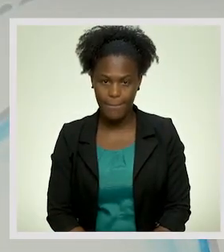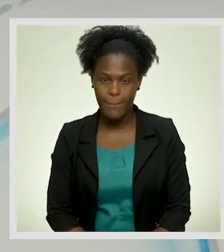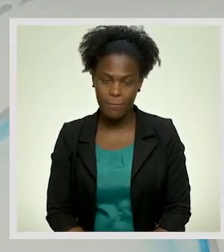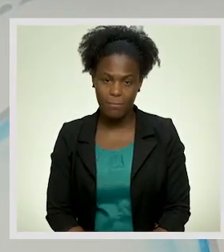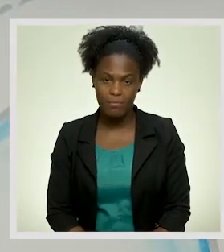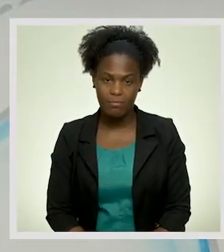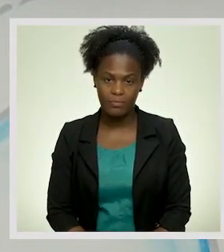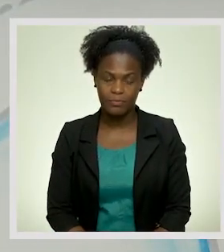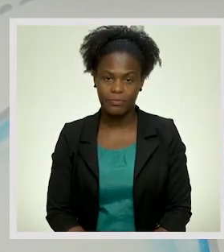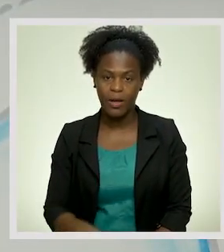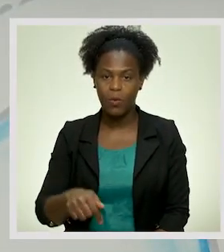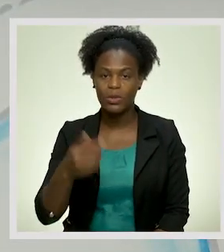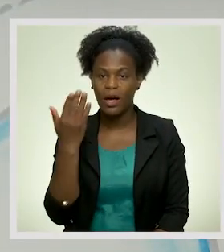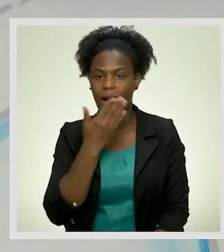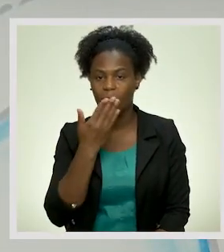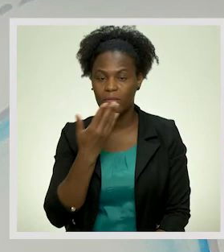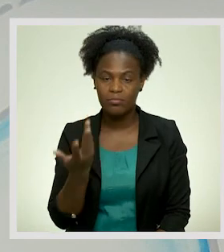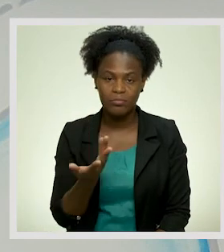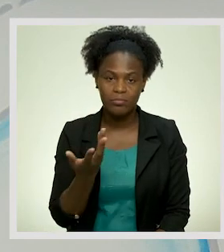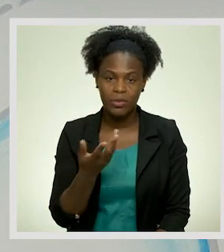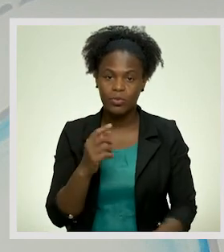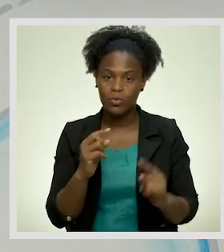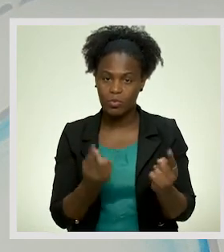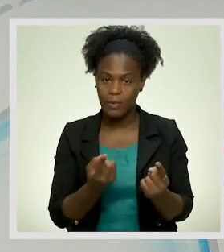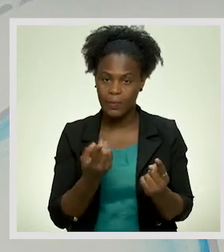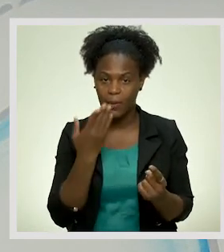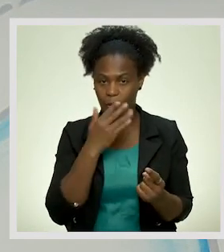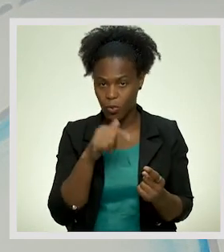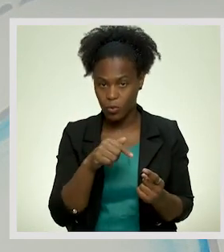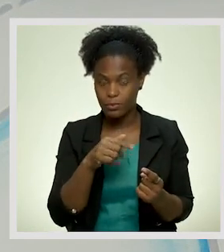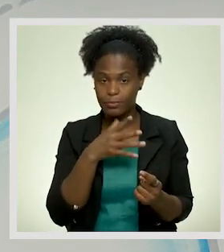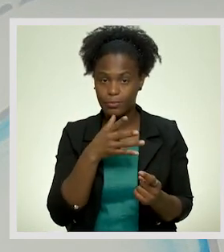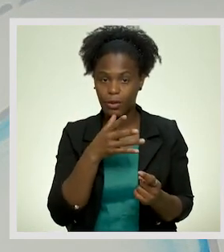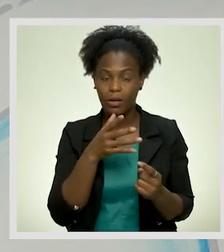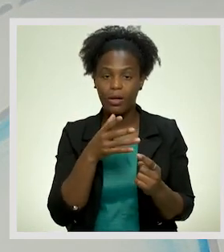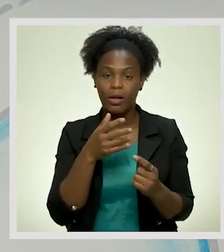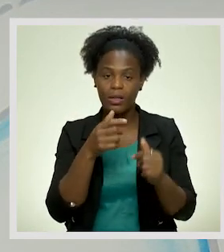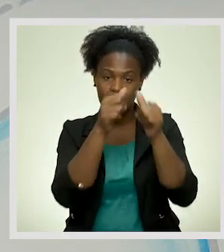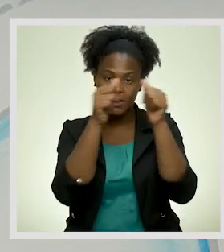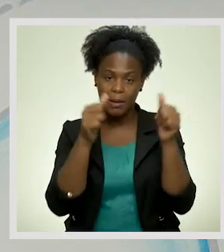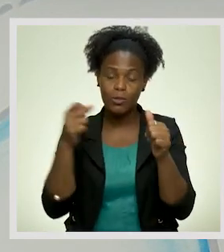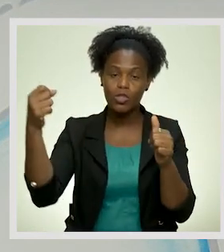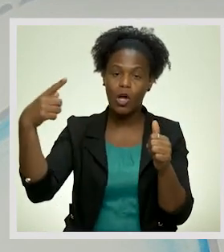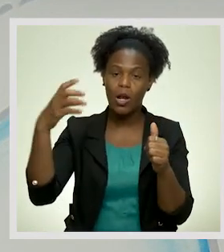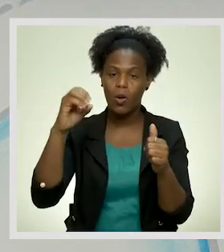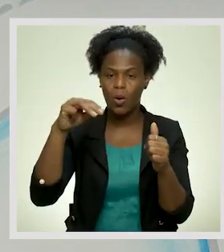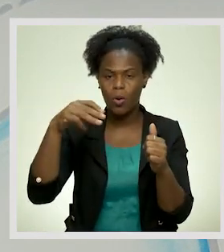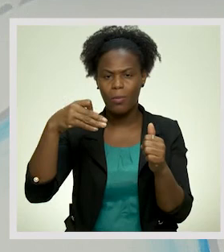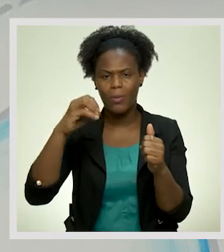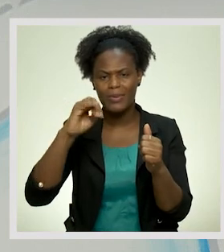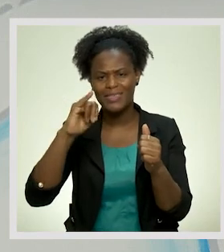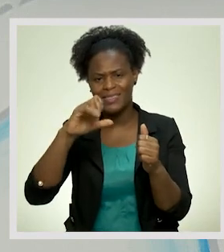Na aula de hoje, o sumário foi composição do Sistema Solar.